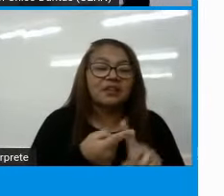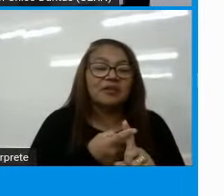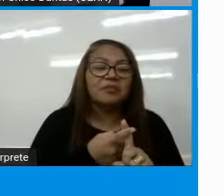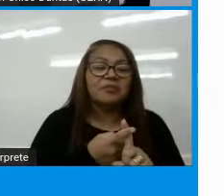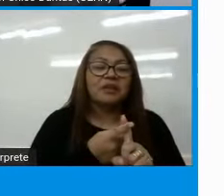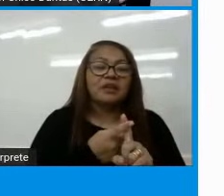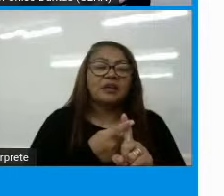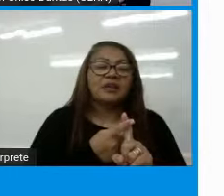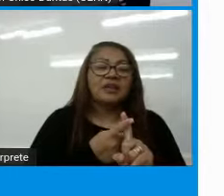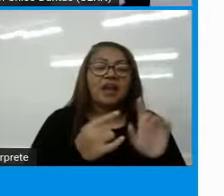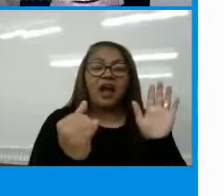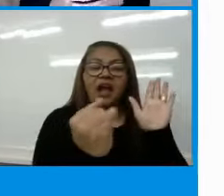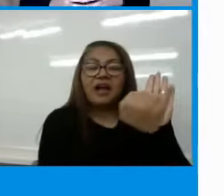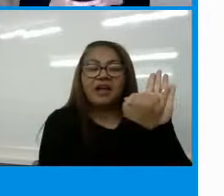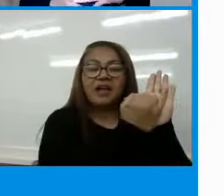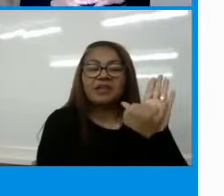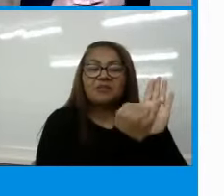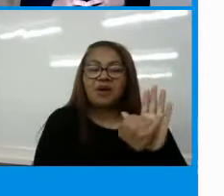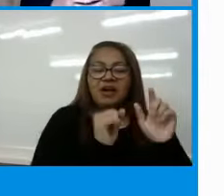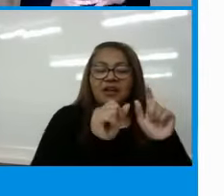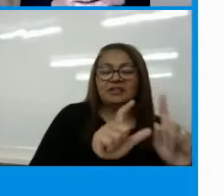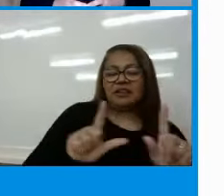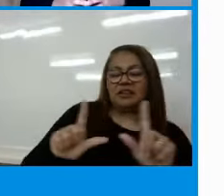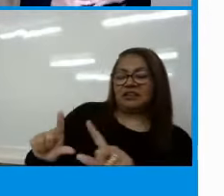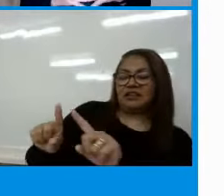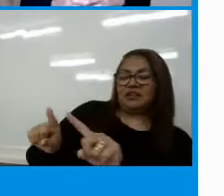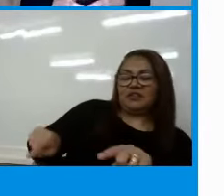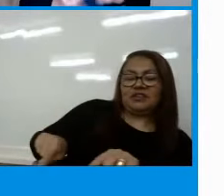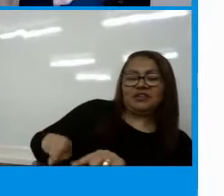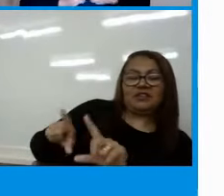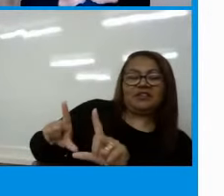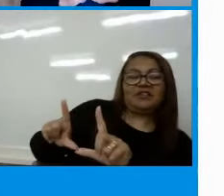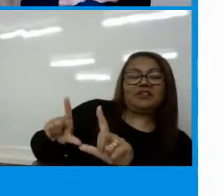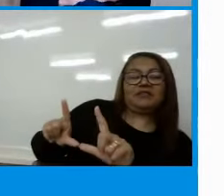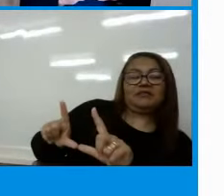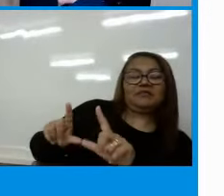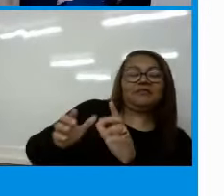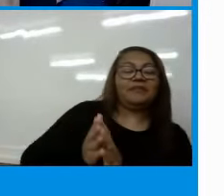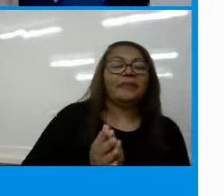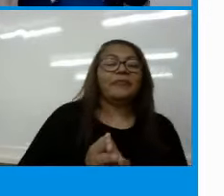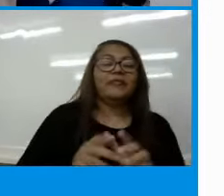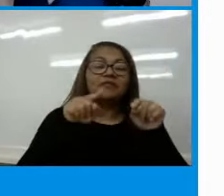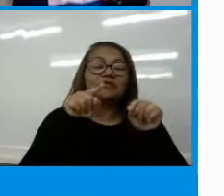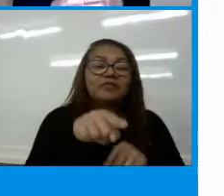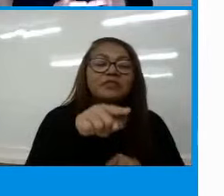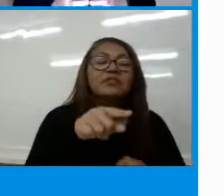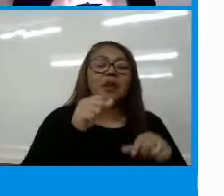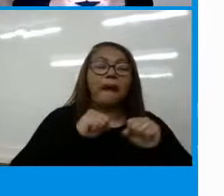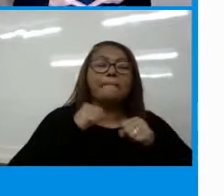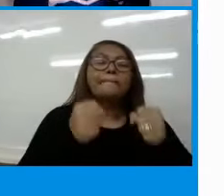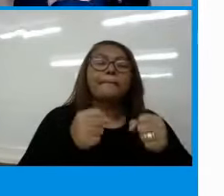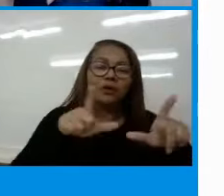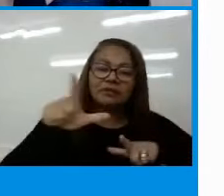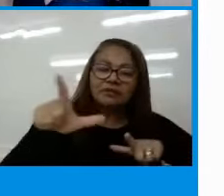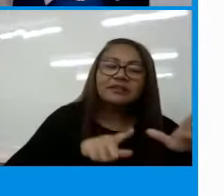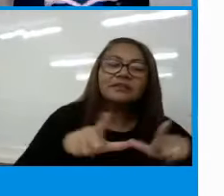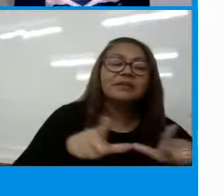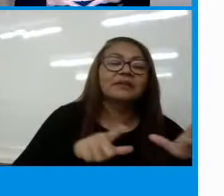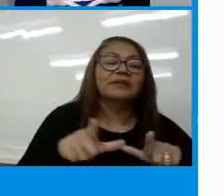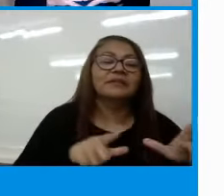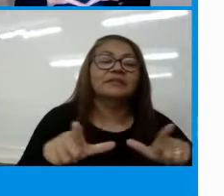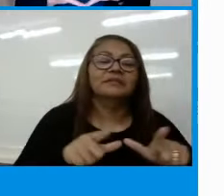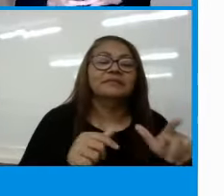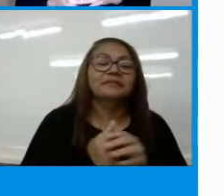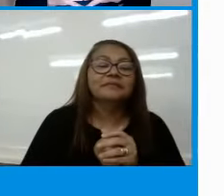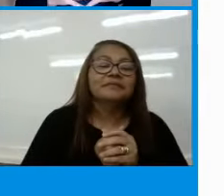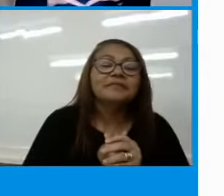tela. Então isso é muito legal, está lá disponível, é gratuito, você pode trabalhar. Tem o Powtoon, que é uma